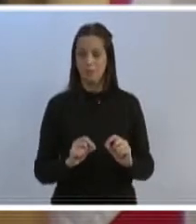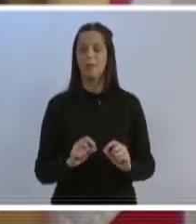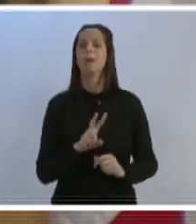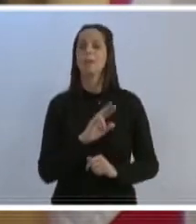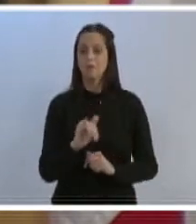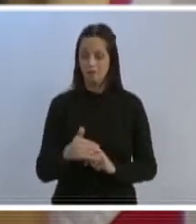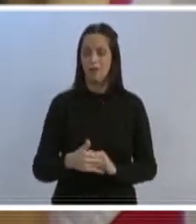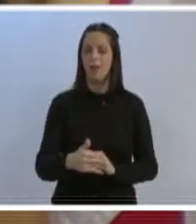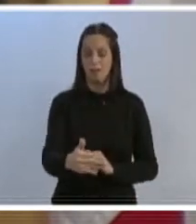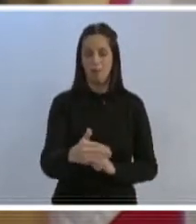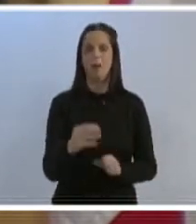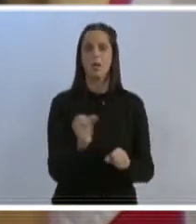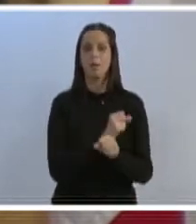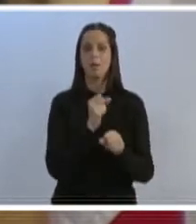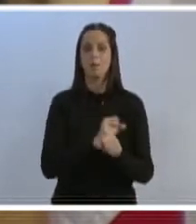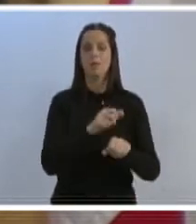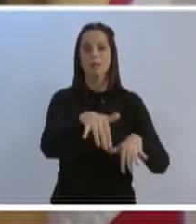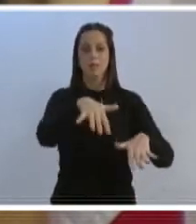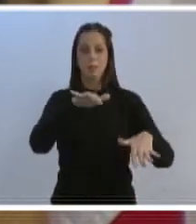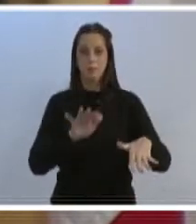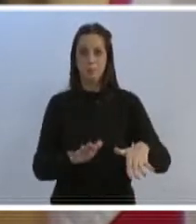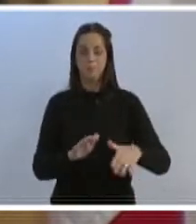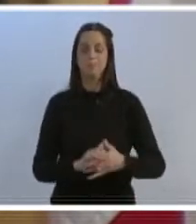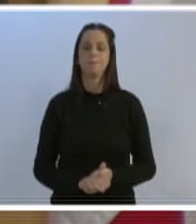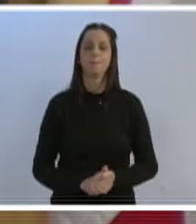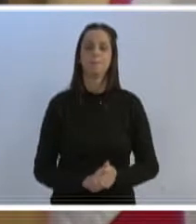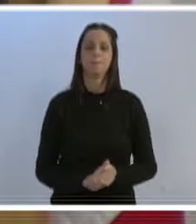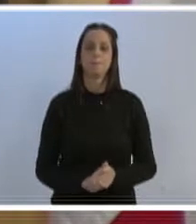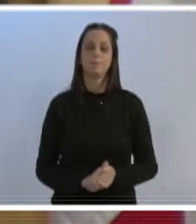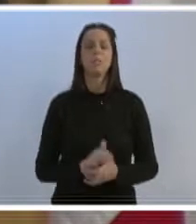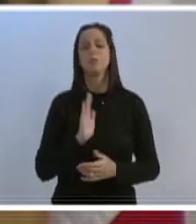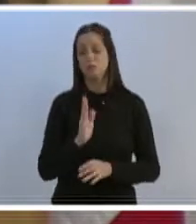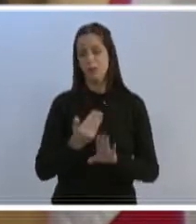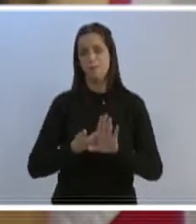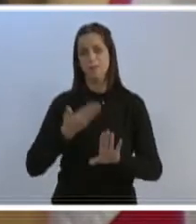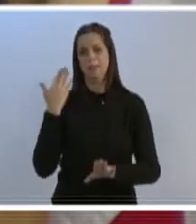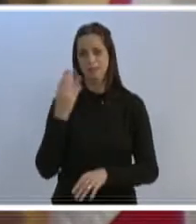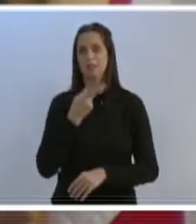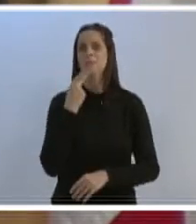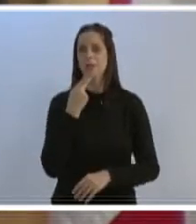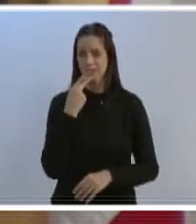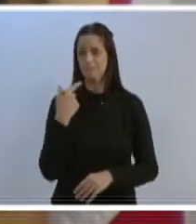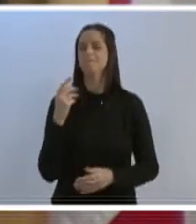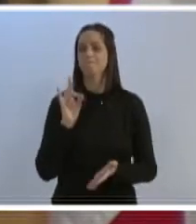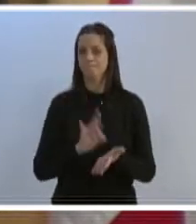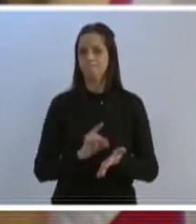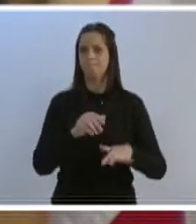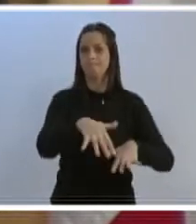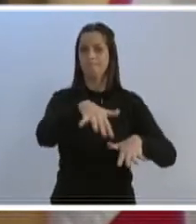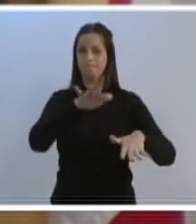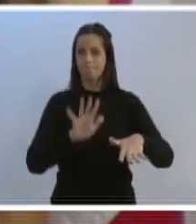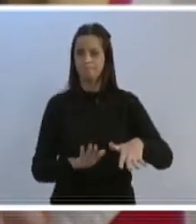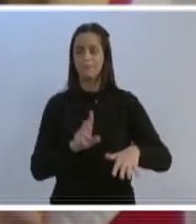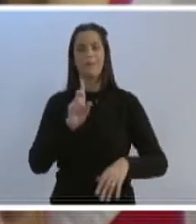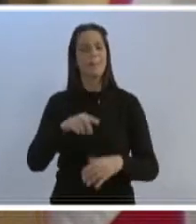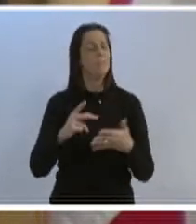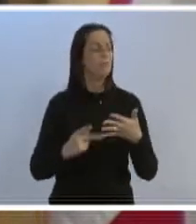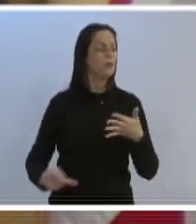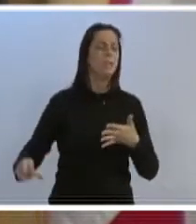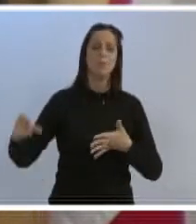elevadas porque que eu digo e já disse por várias vezes que as faixas elevadas é questão de prioridade